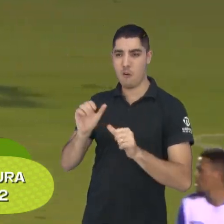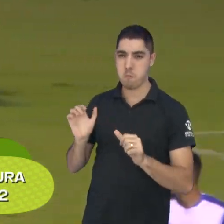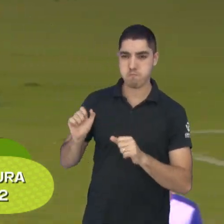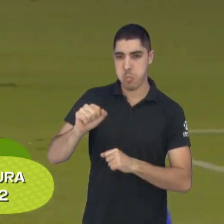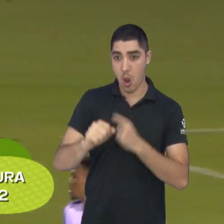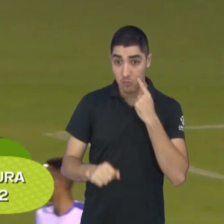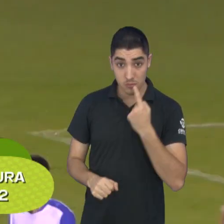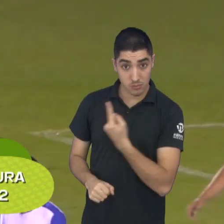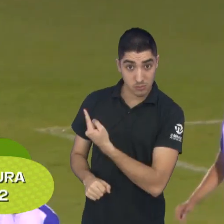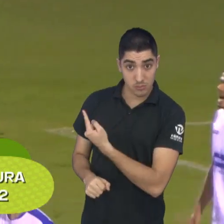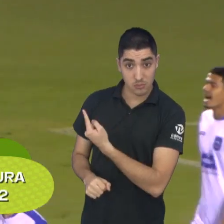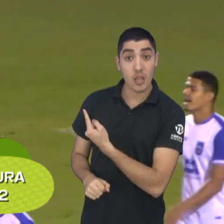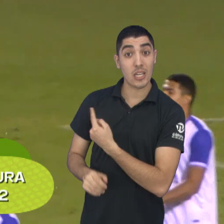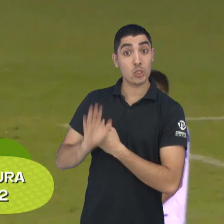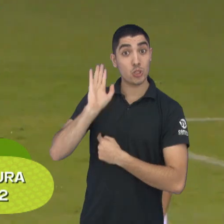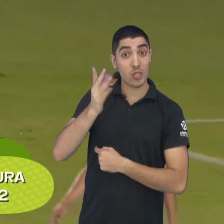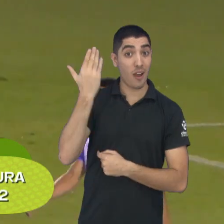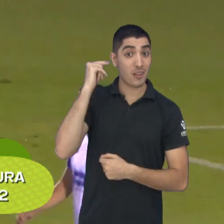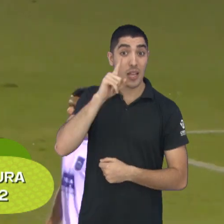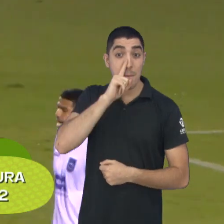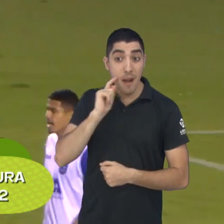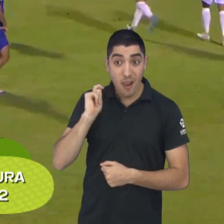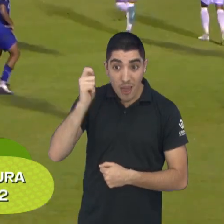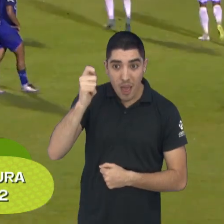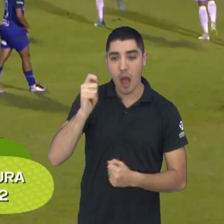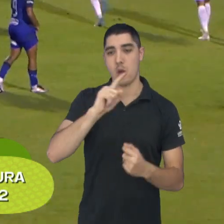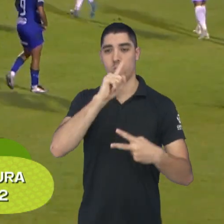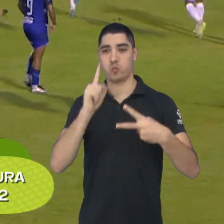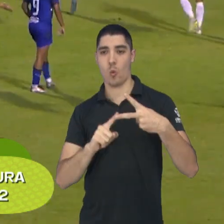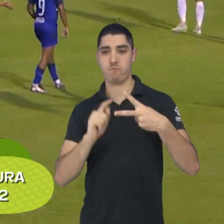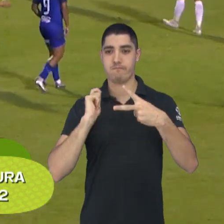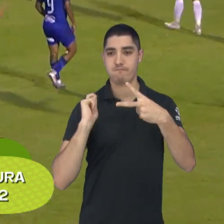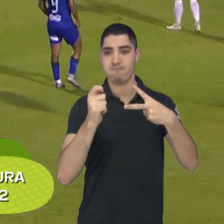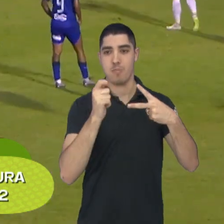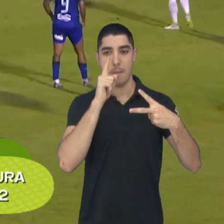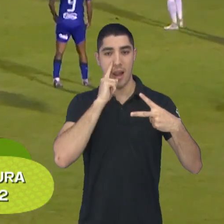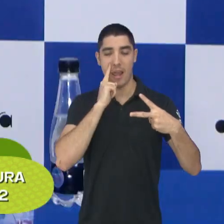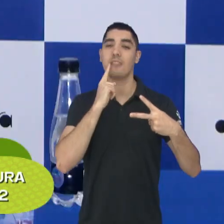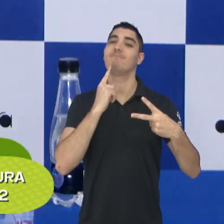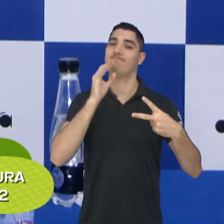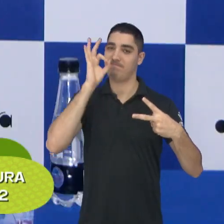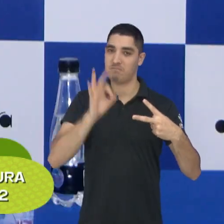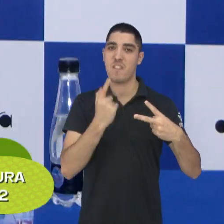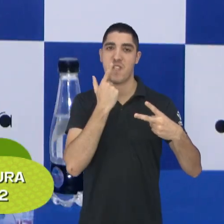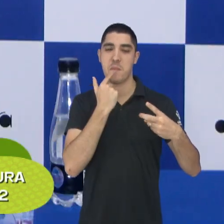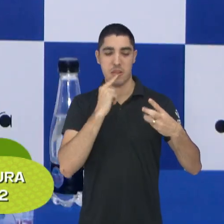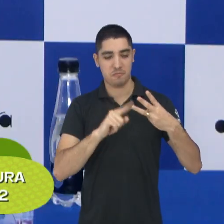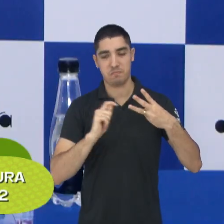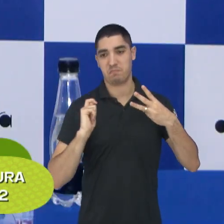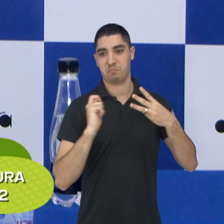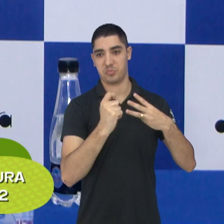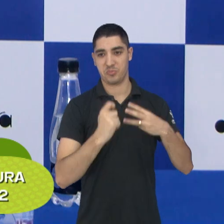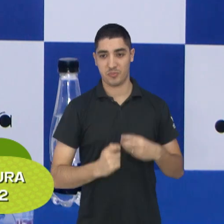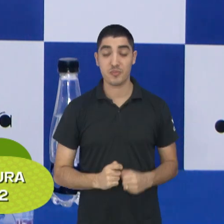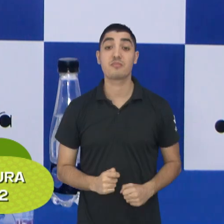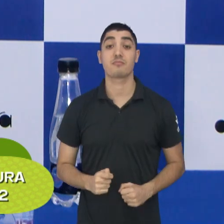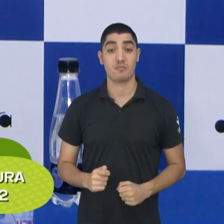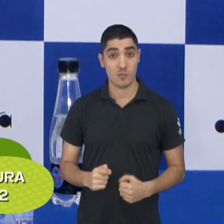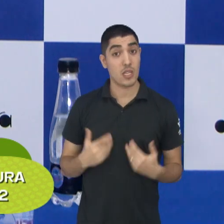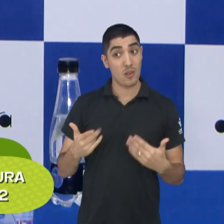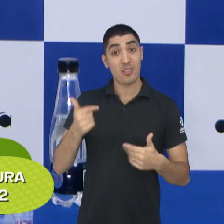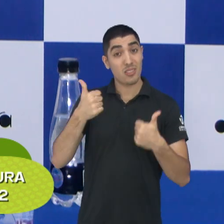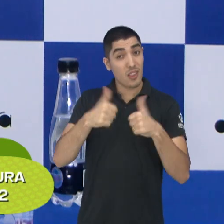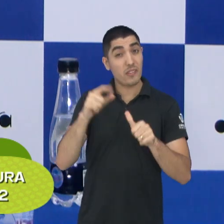o camisa 10, que já tinha amarelo, recebeu o segundo e foi expulso. O jogo já estava difícil, né? O encaixe estava